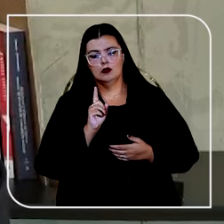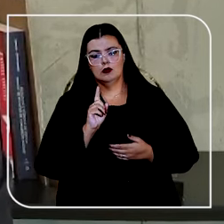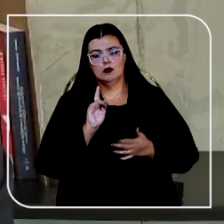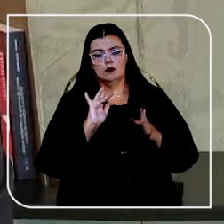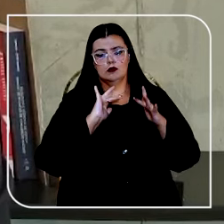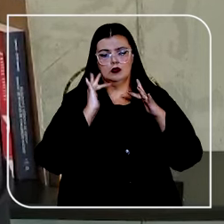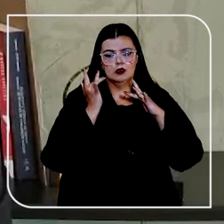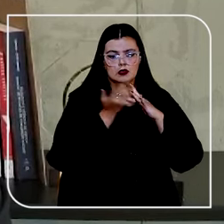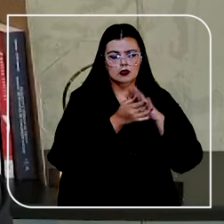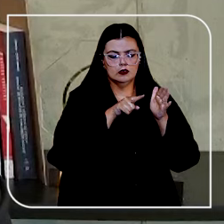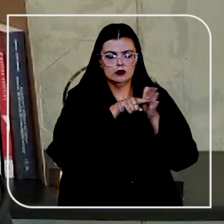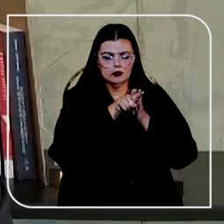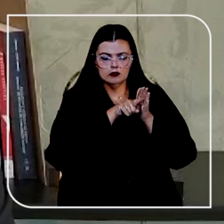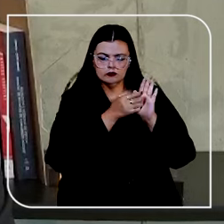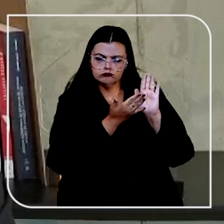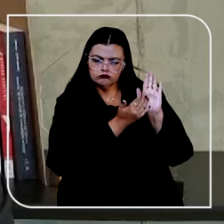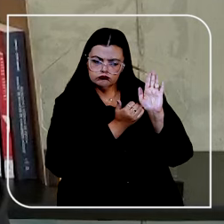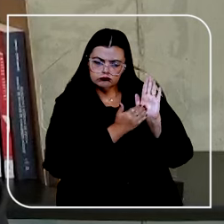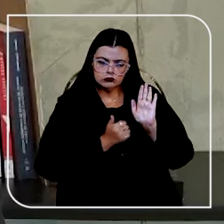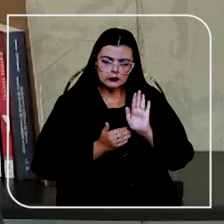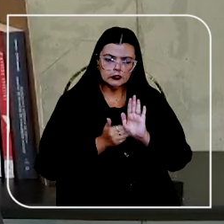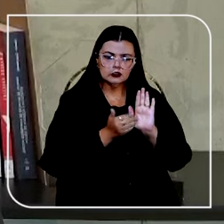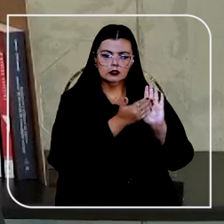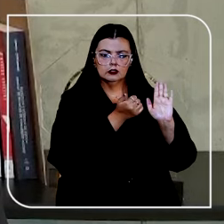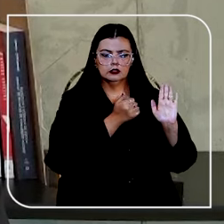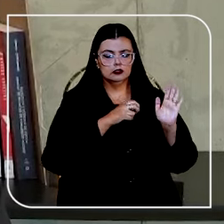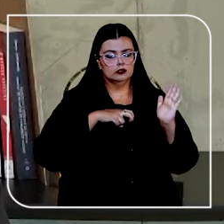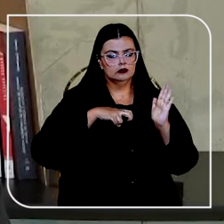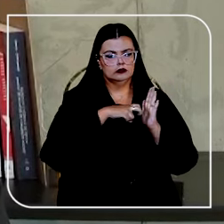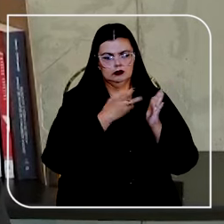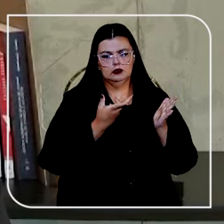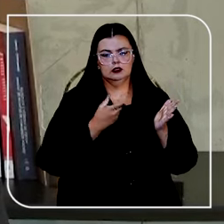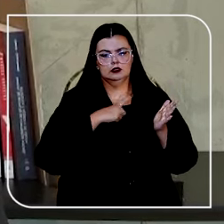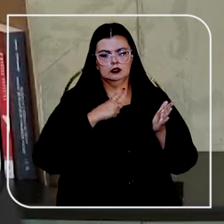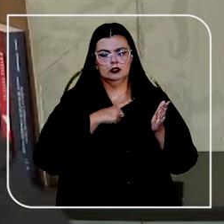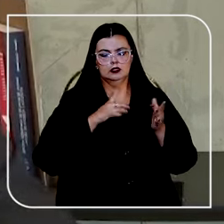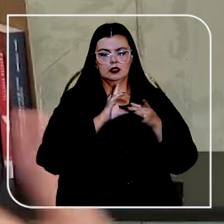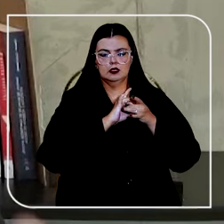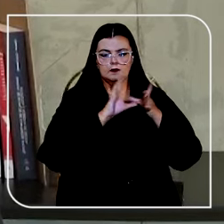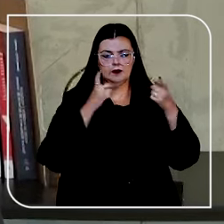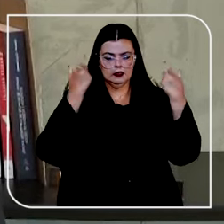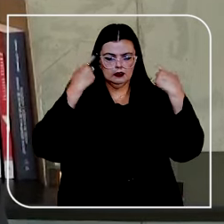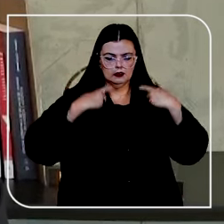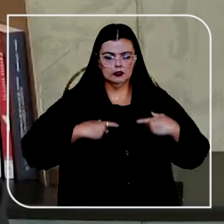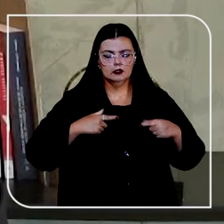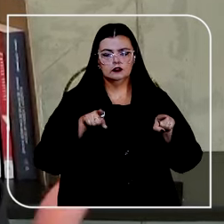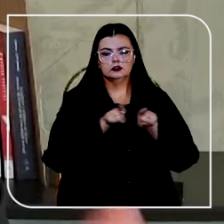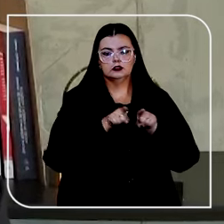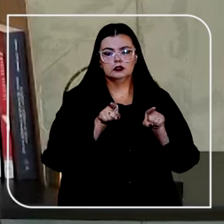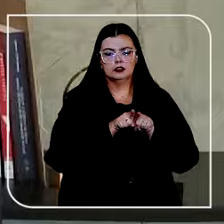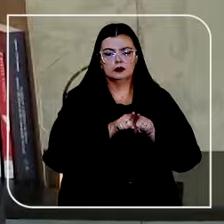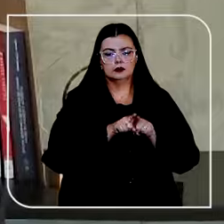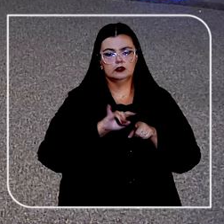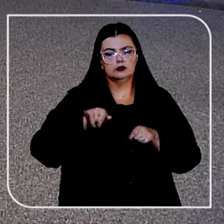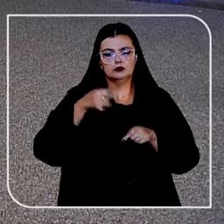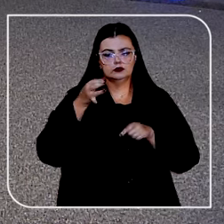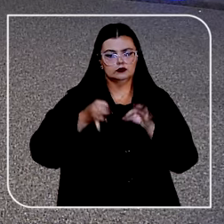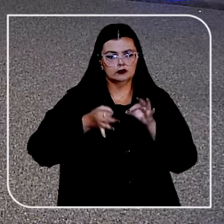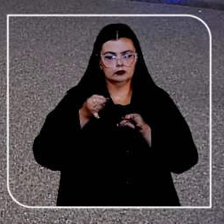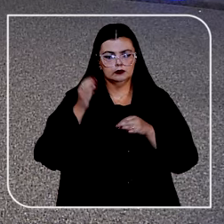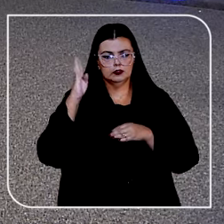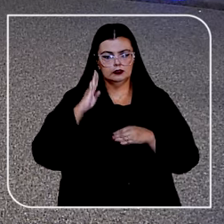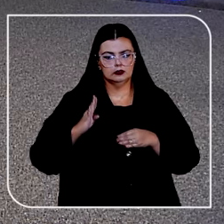sociais fiscalizar e remover conteúdo so pena diferir a liberdade de expressão ou se isso caberia tão somente ao